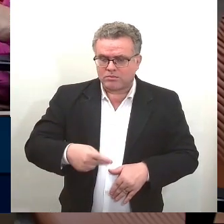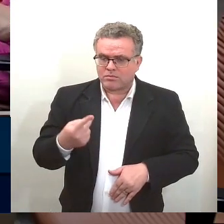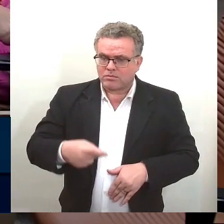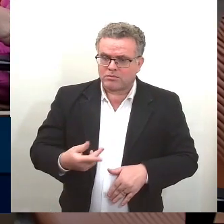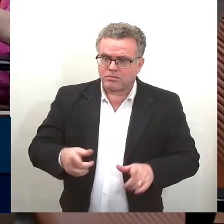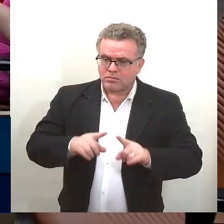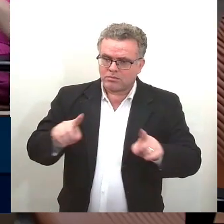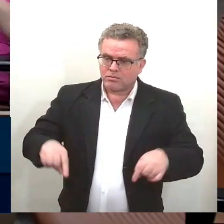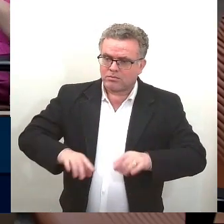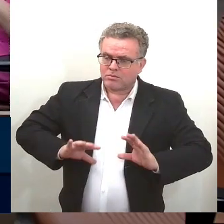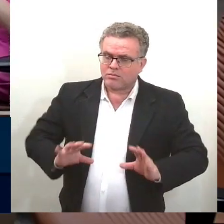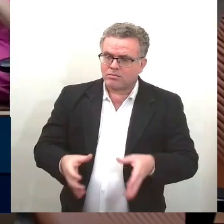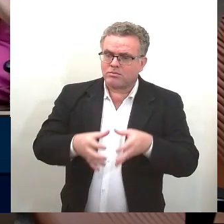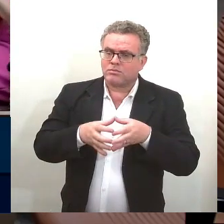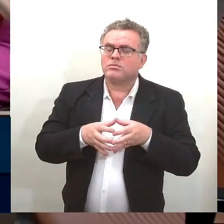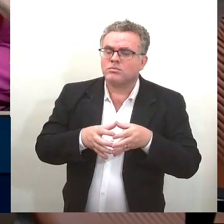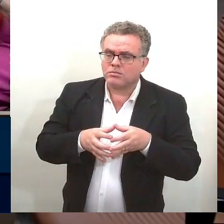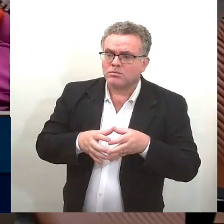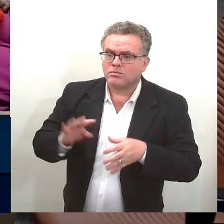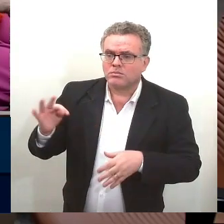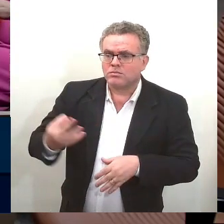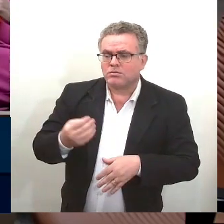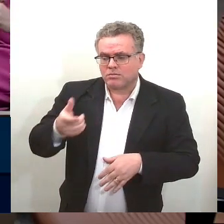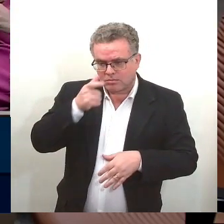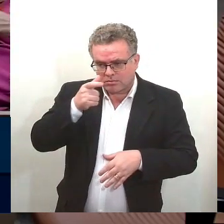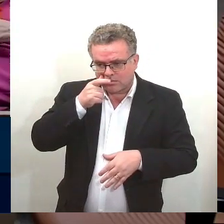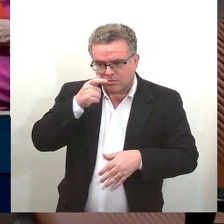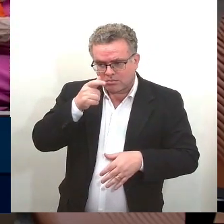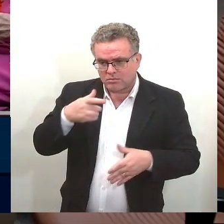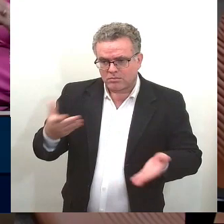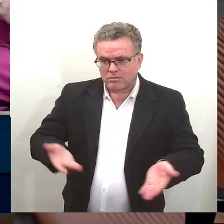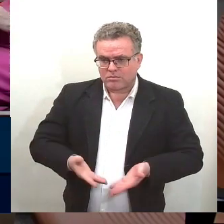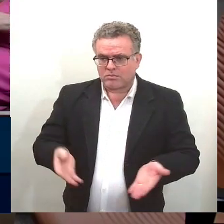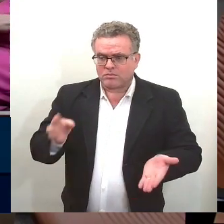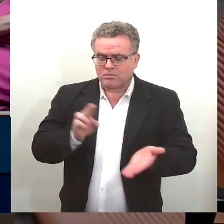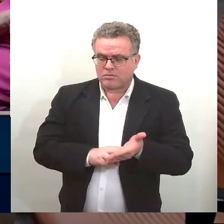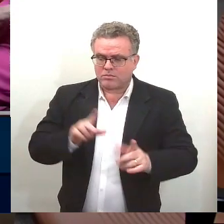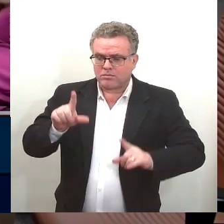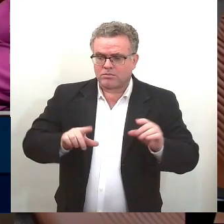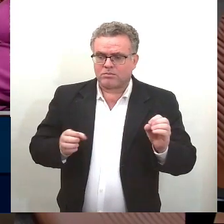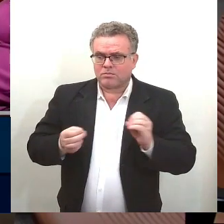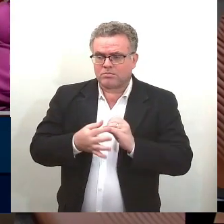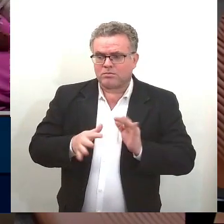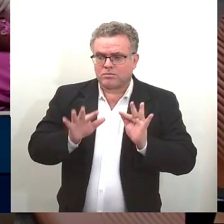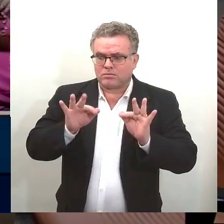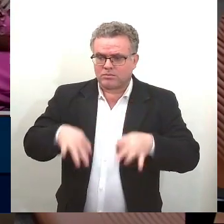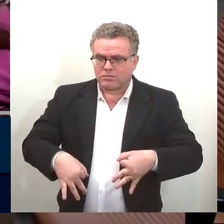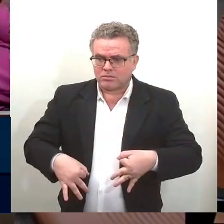telespectadores que nos assistem pela TV Alese. Está encerrada a presente sessão.